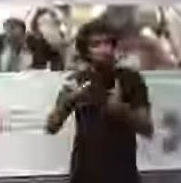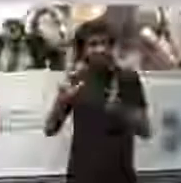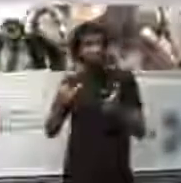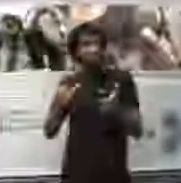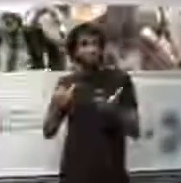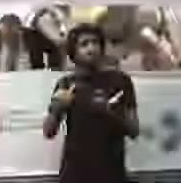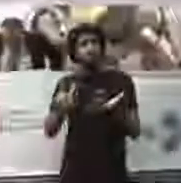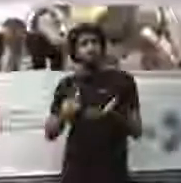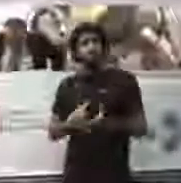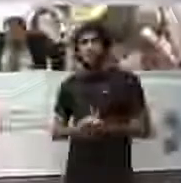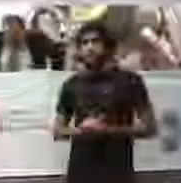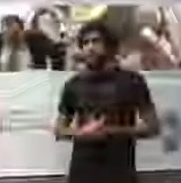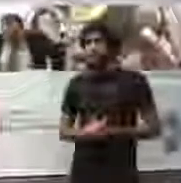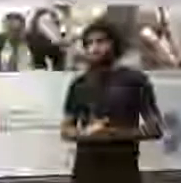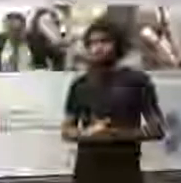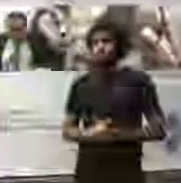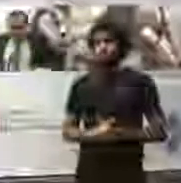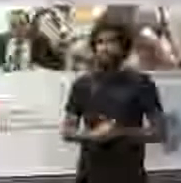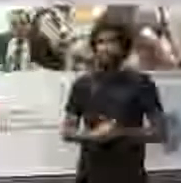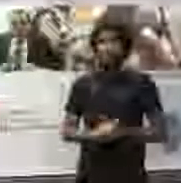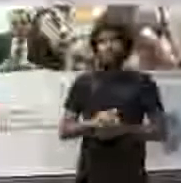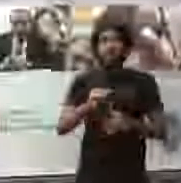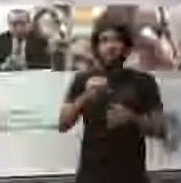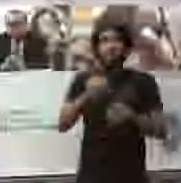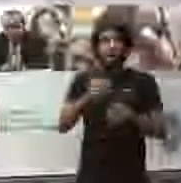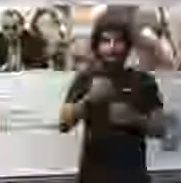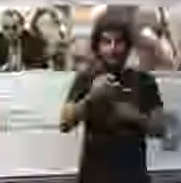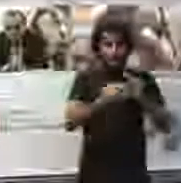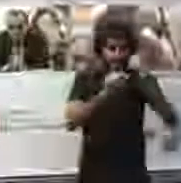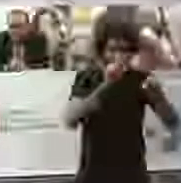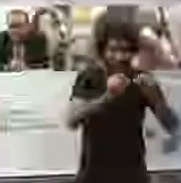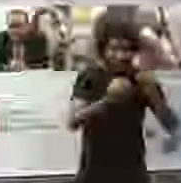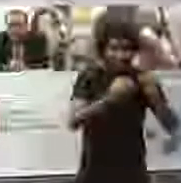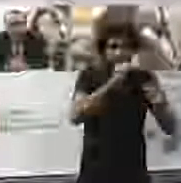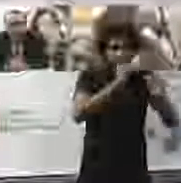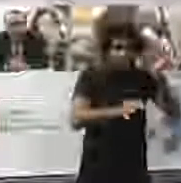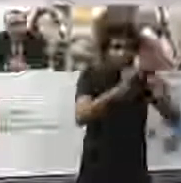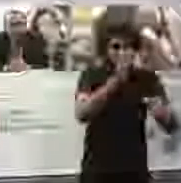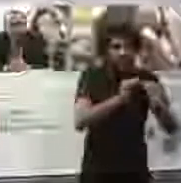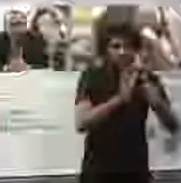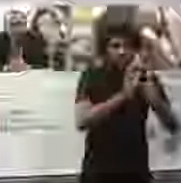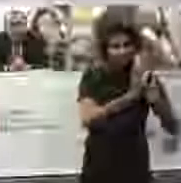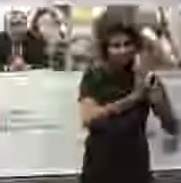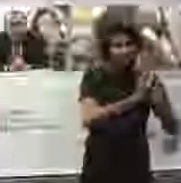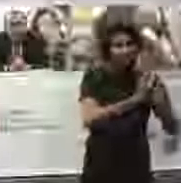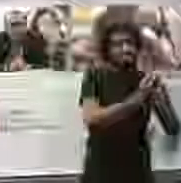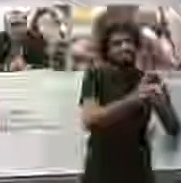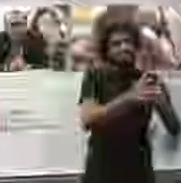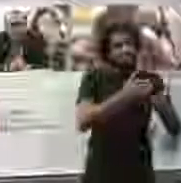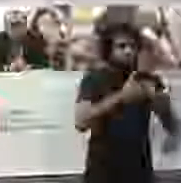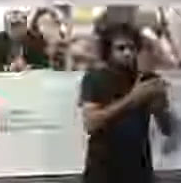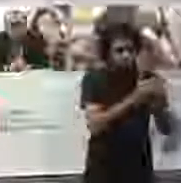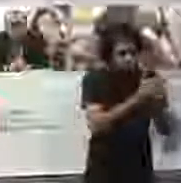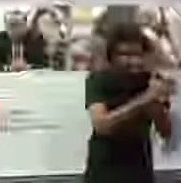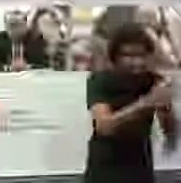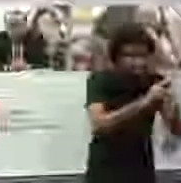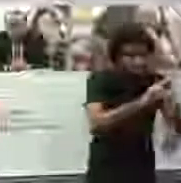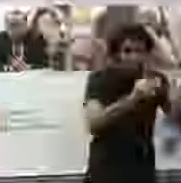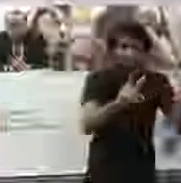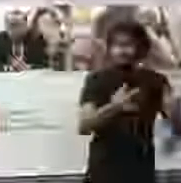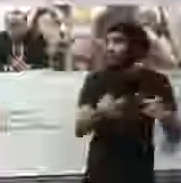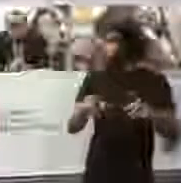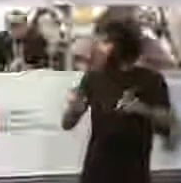mas as decisões judiciais foram caminhando no sentido de apontar no sentido então eu quero aqui cumprimentar